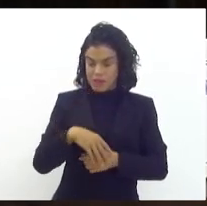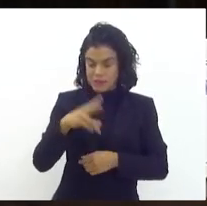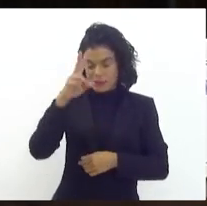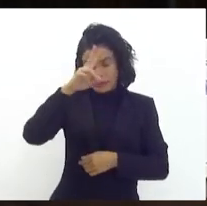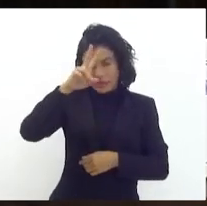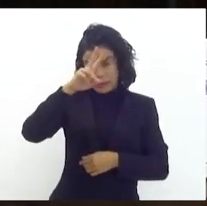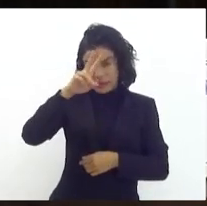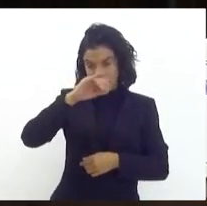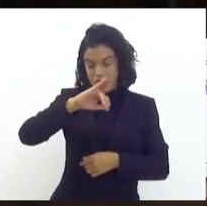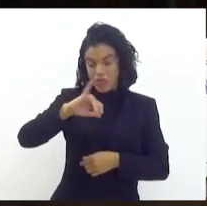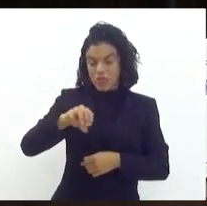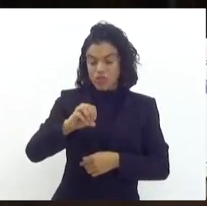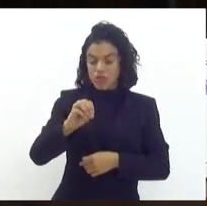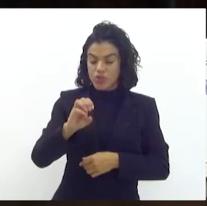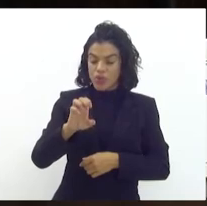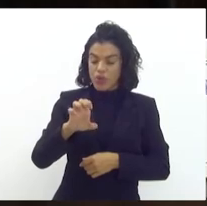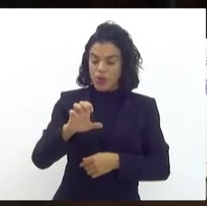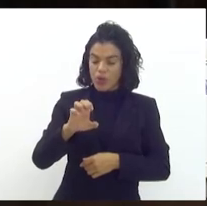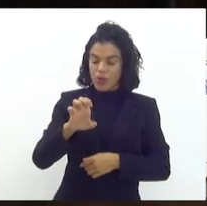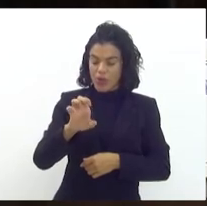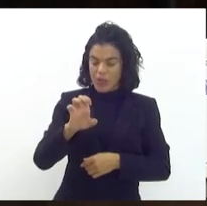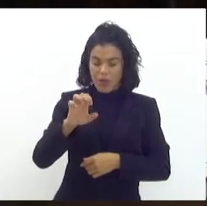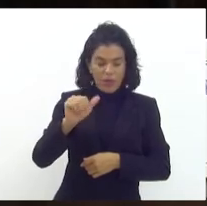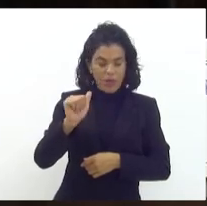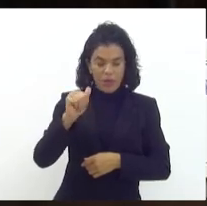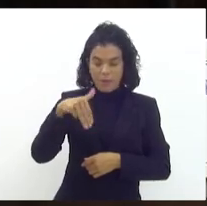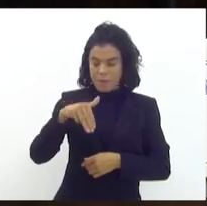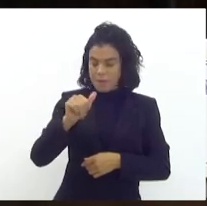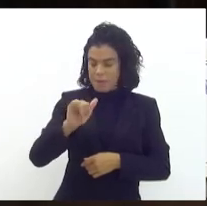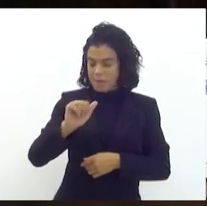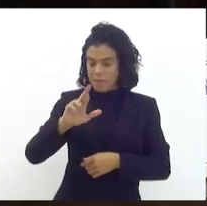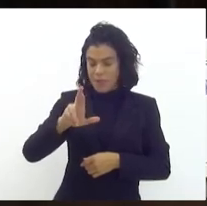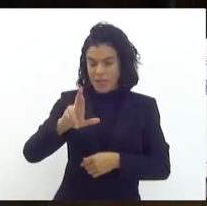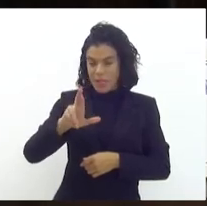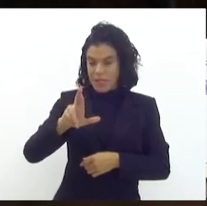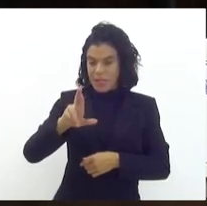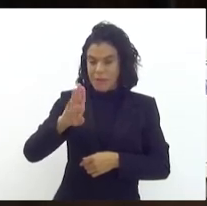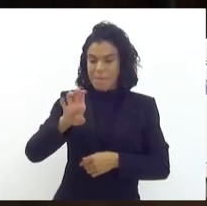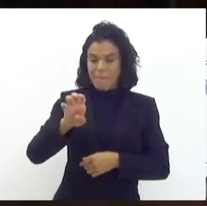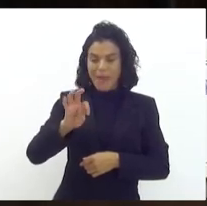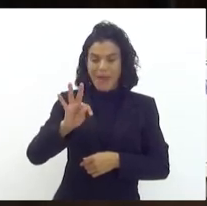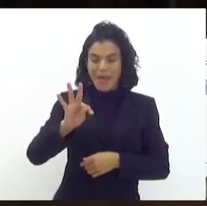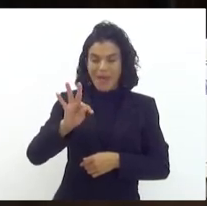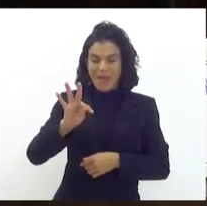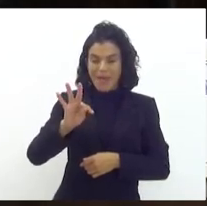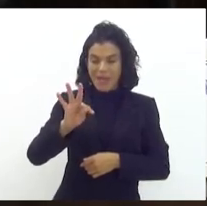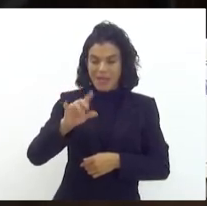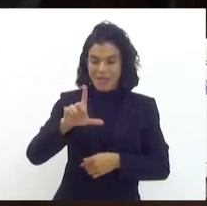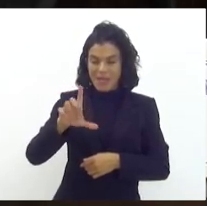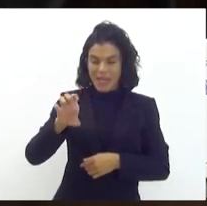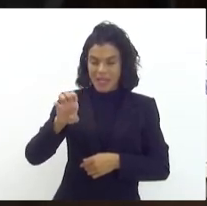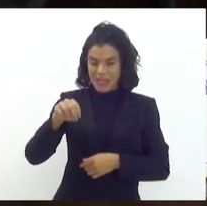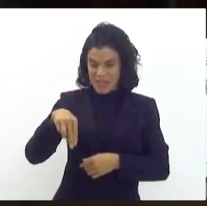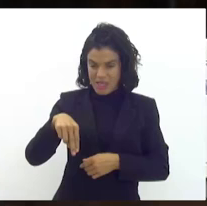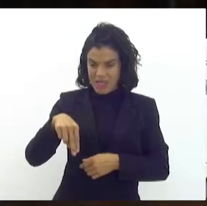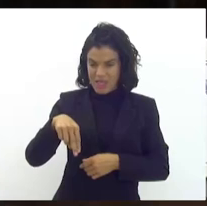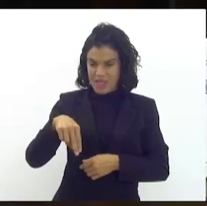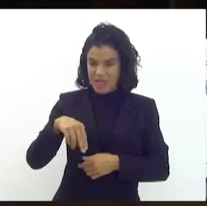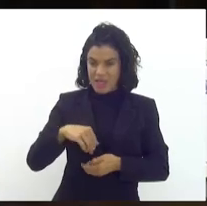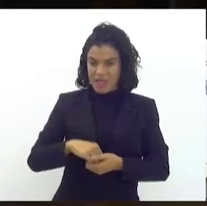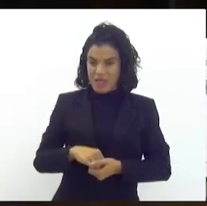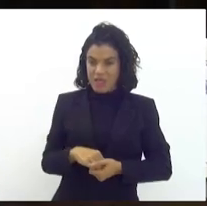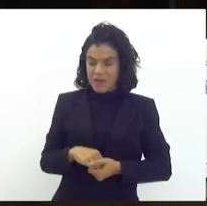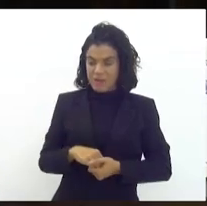faz lembrarista falecido grande figura que ele dizia que o sistema tributário Nacional